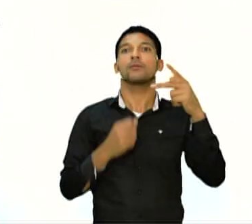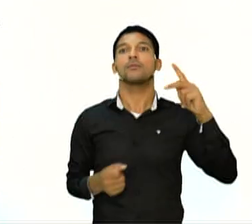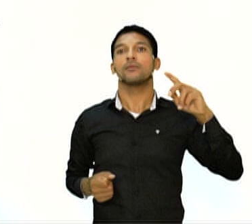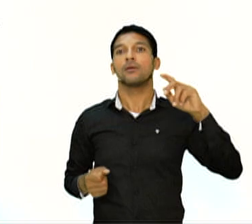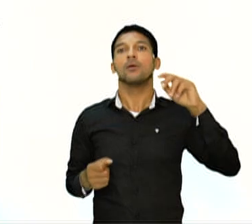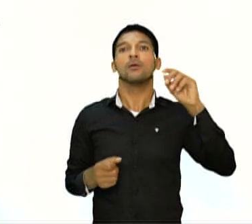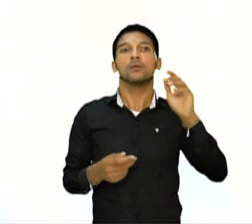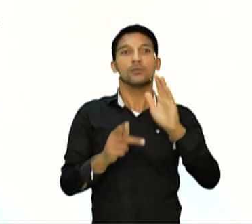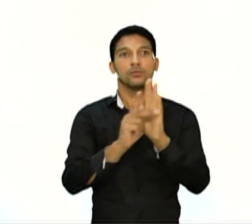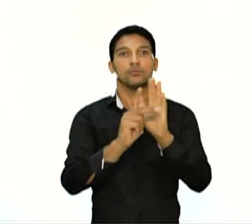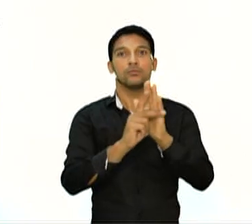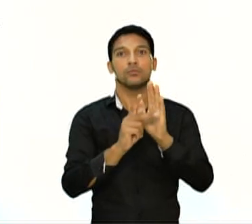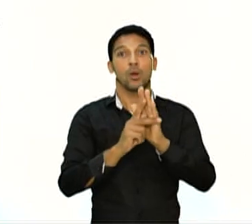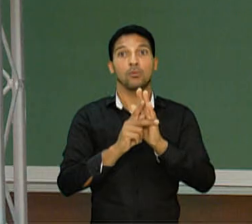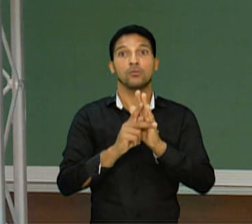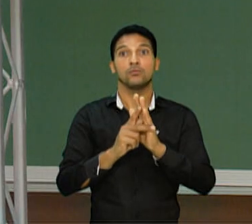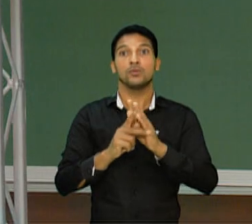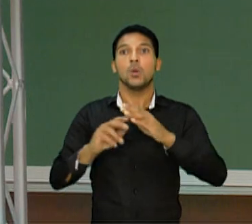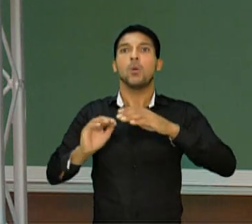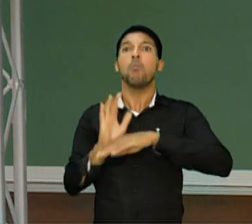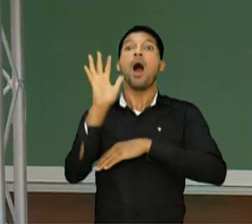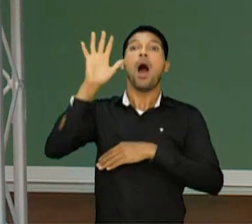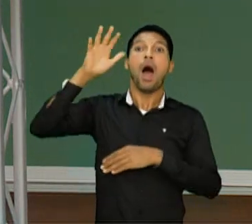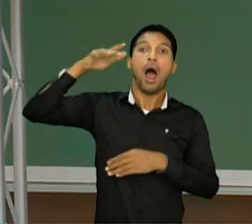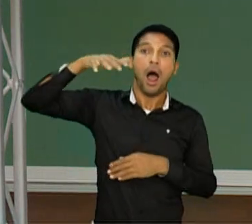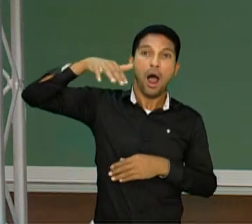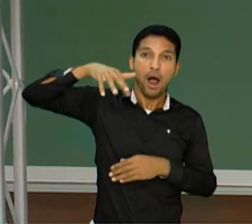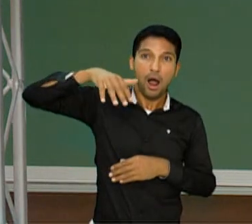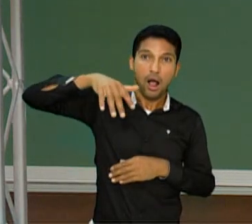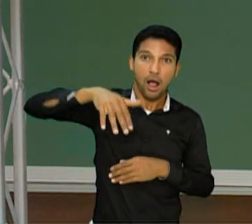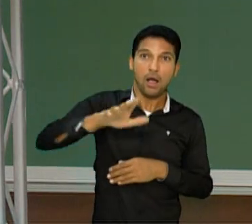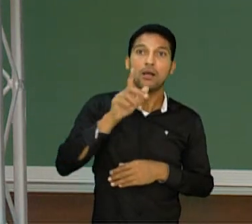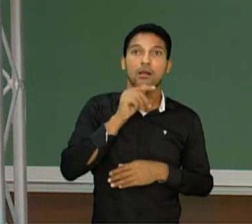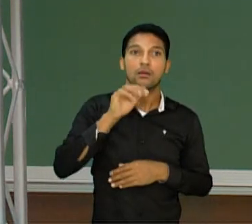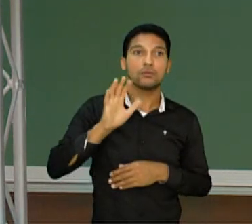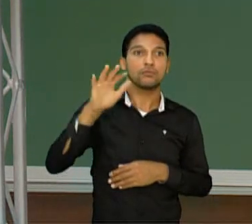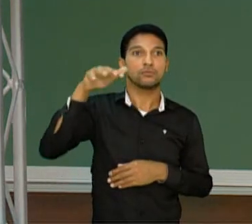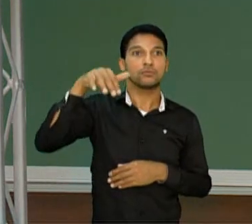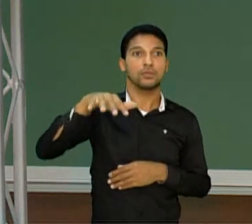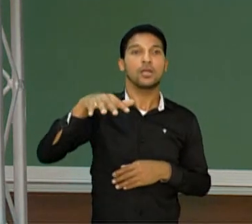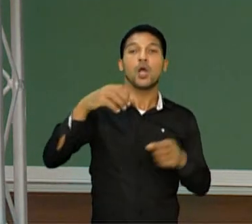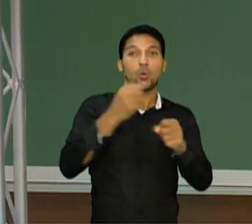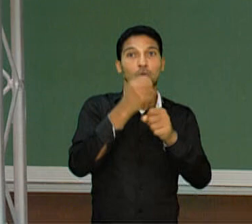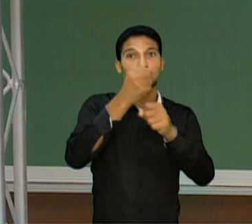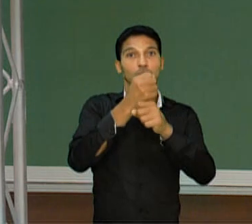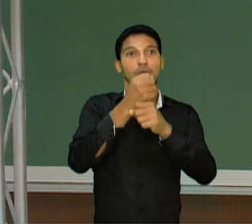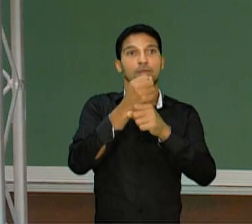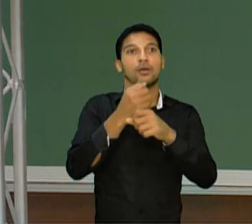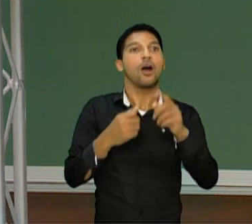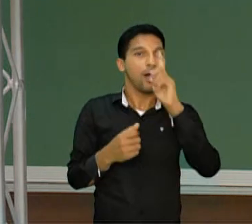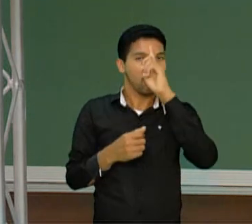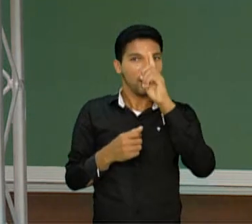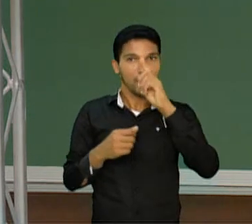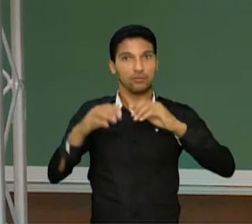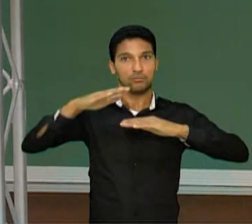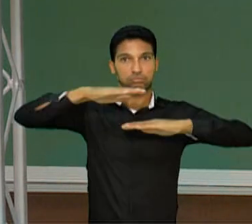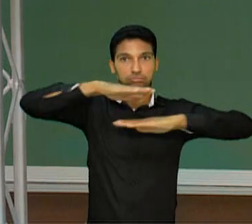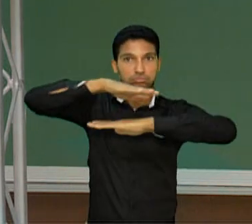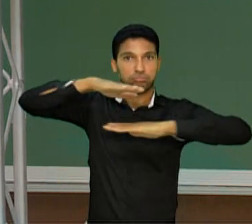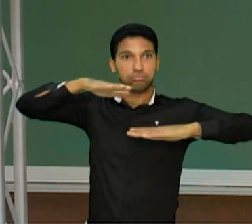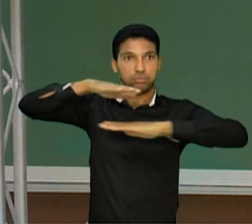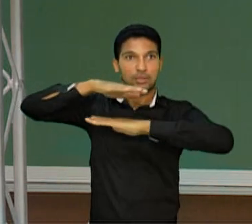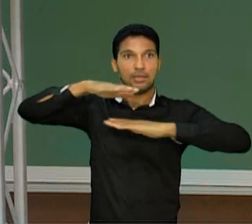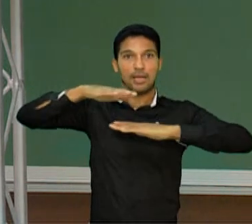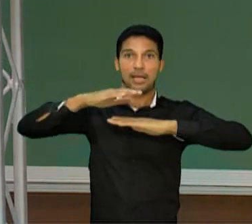a presença da formação de ondas por causa do vento. Então, à medida que você constrói essa estrutura em amarelo, você aproveita